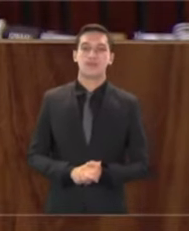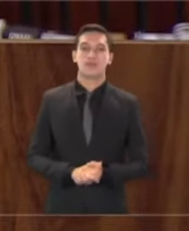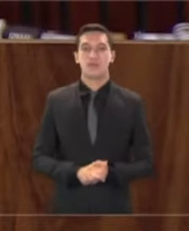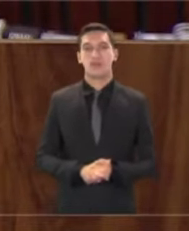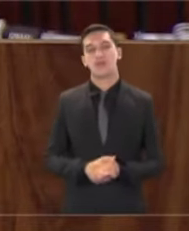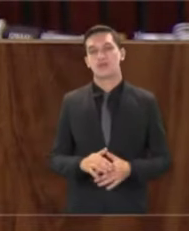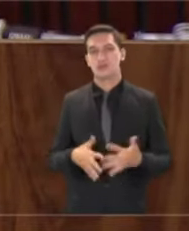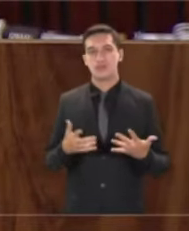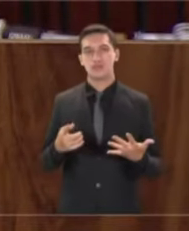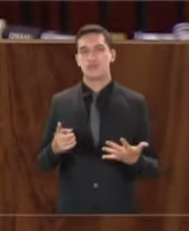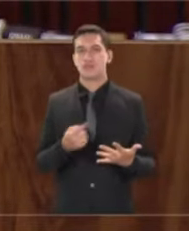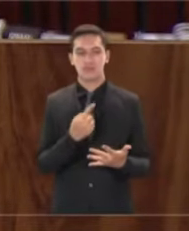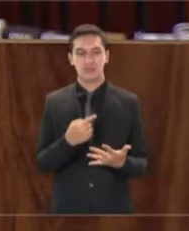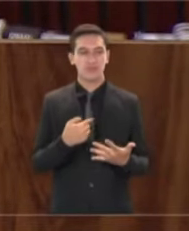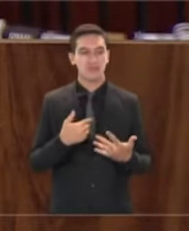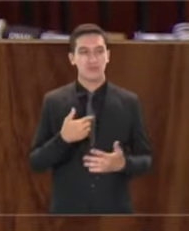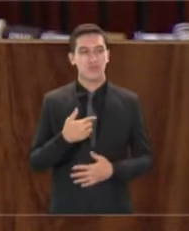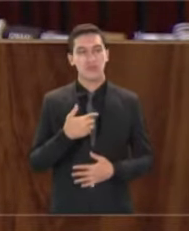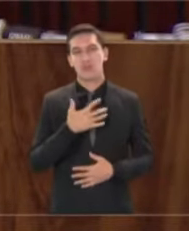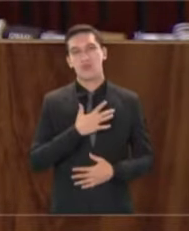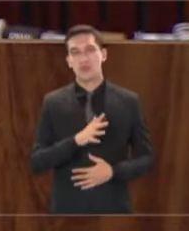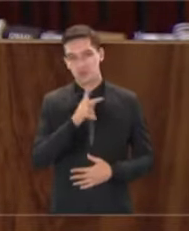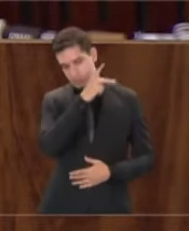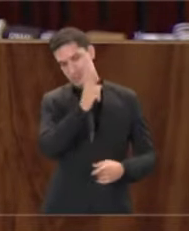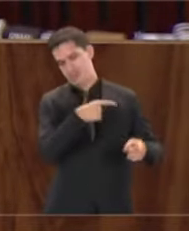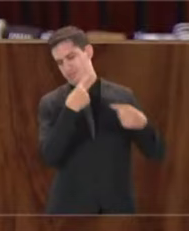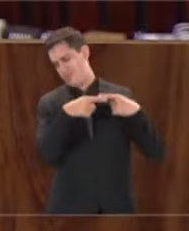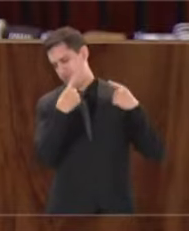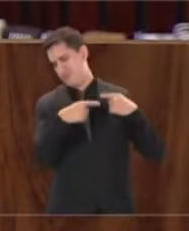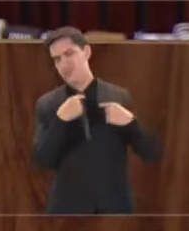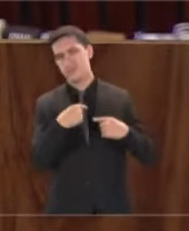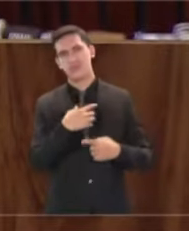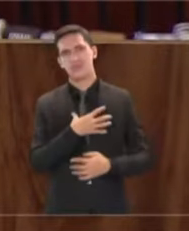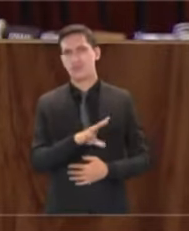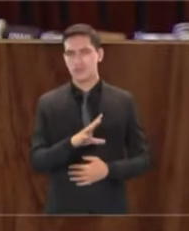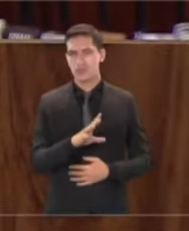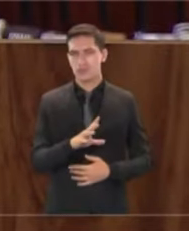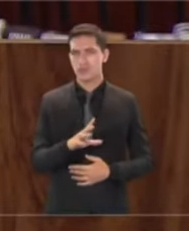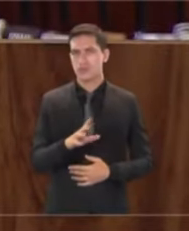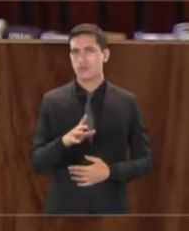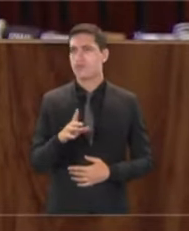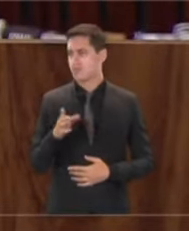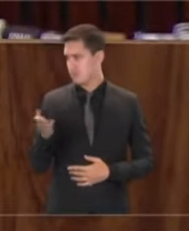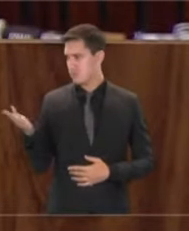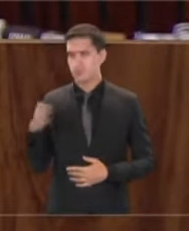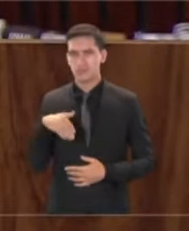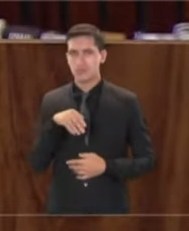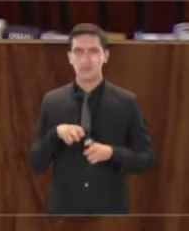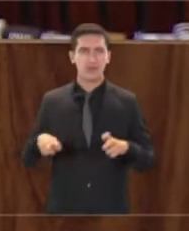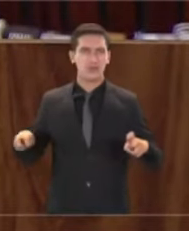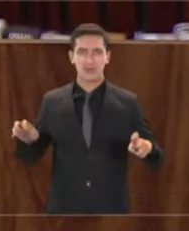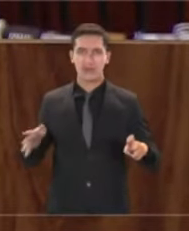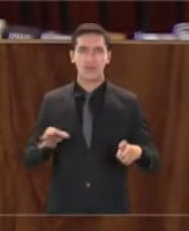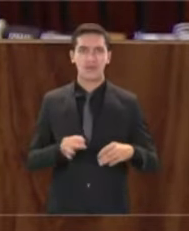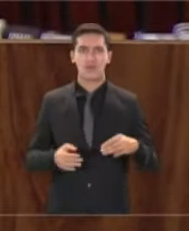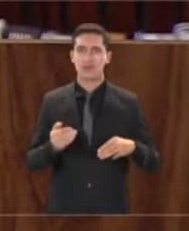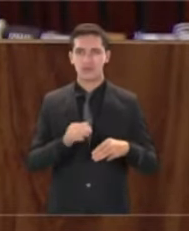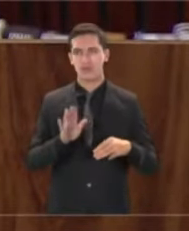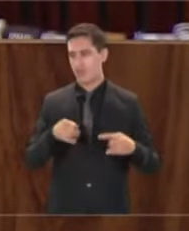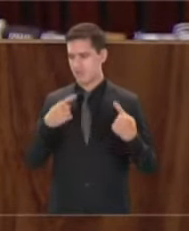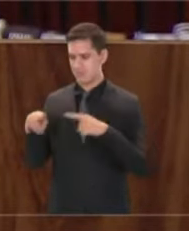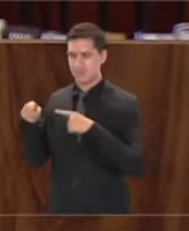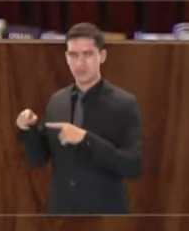Claro que não gostamos de ouvir críticas. Já fui criticado, todos aqui já fomos criticados. Não gostamos, claro que